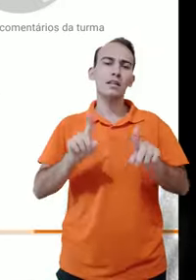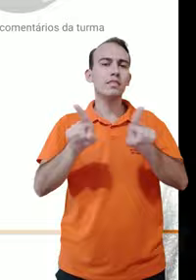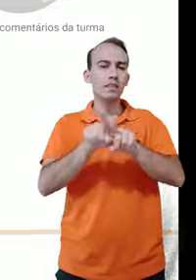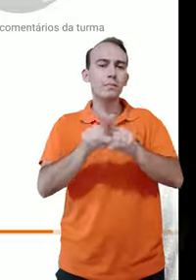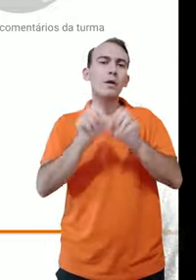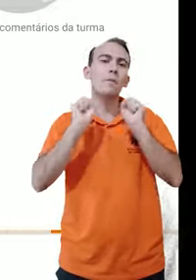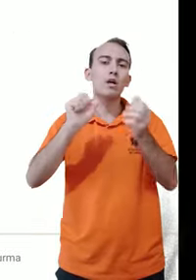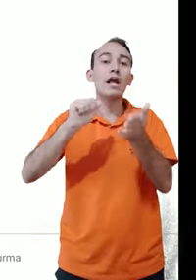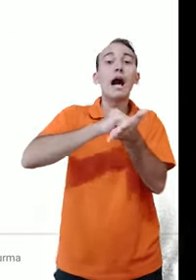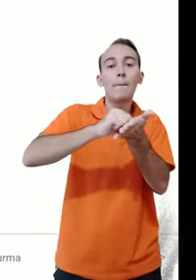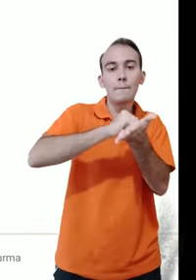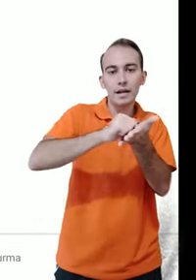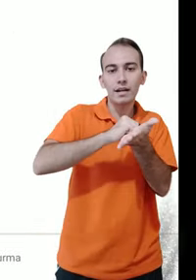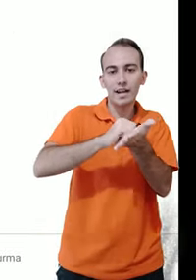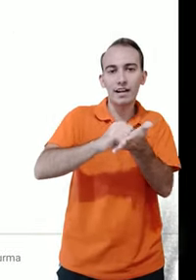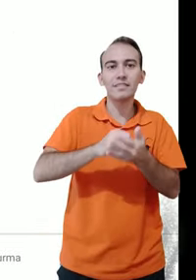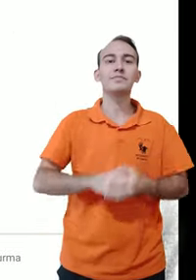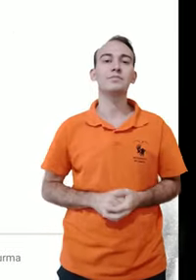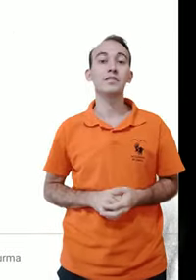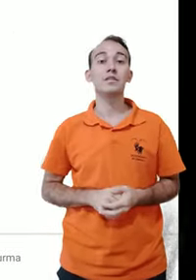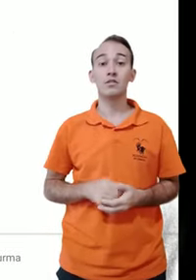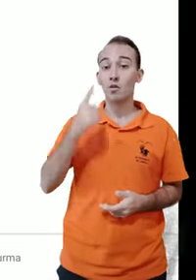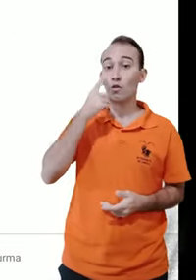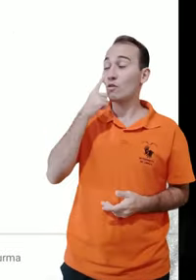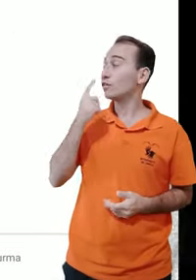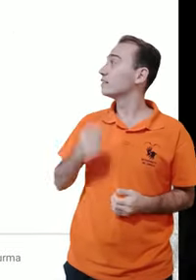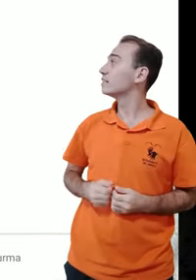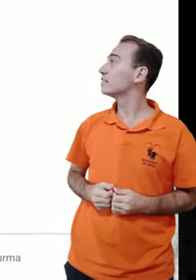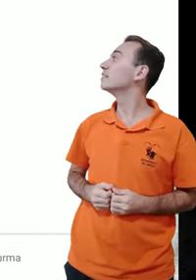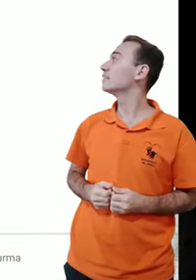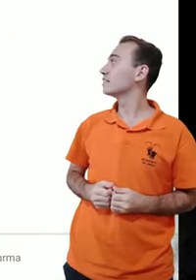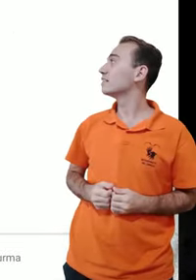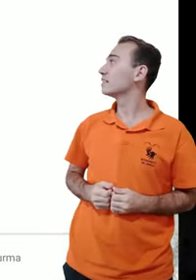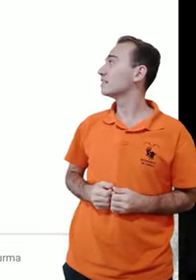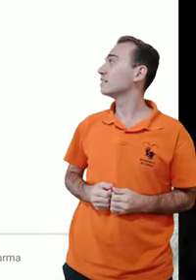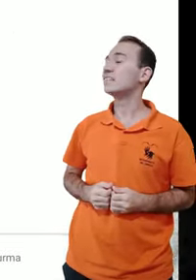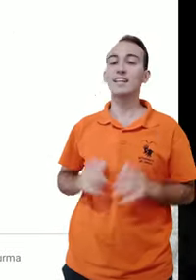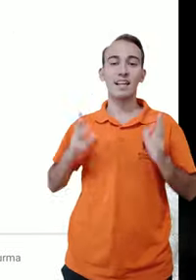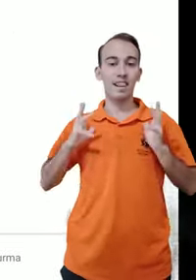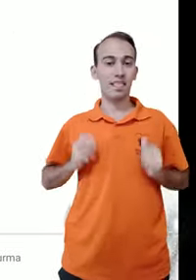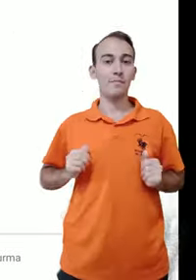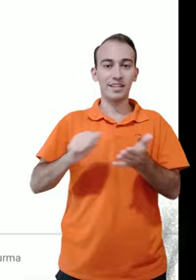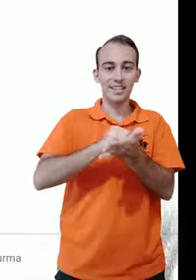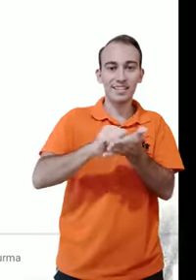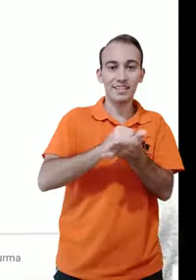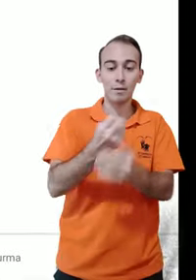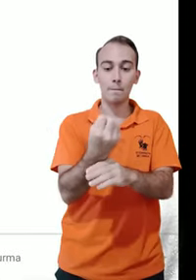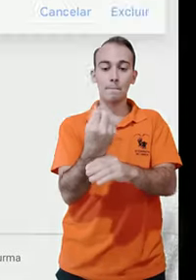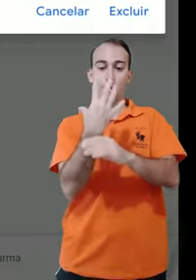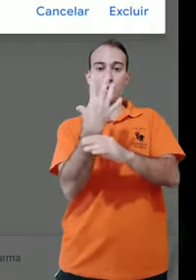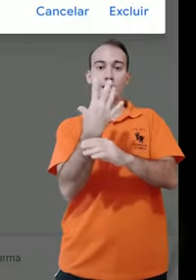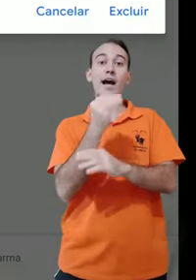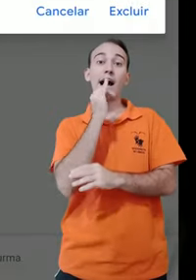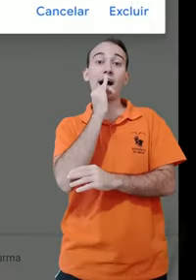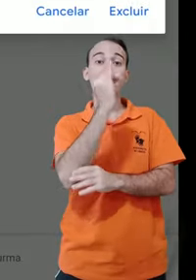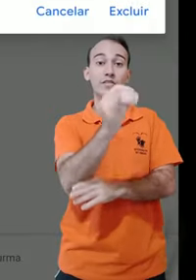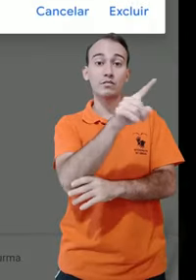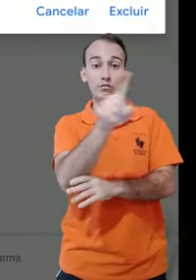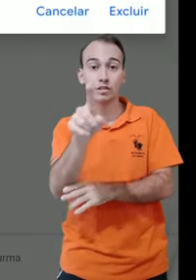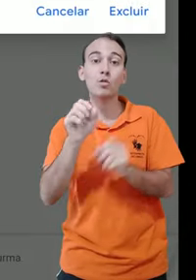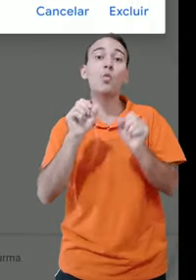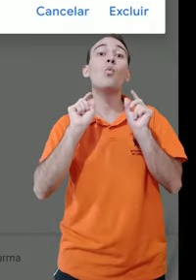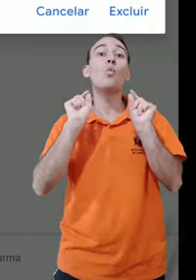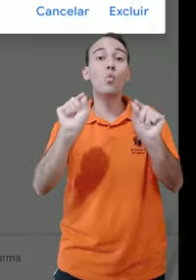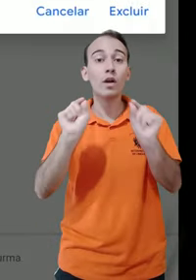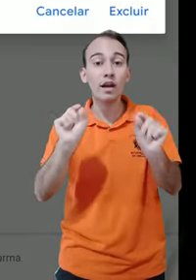você pode apagar os seus comentários a todo instante basta clicar no próprio comentário depois em excluir após isso